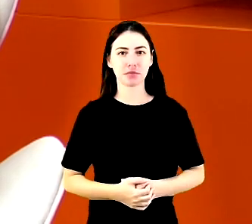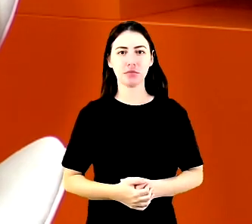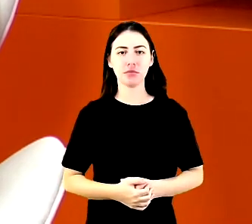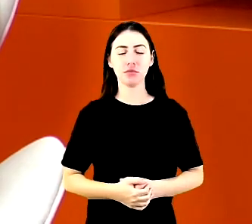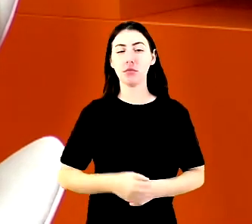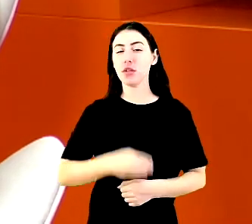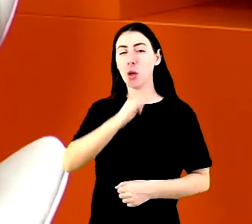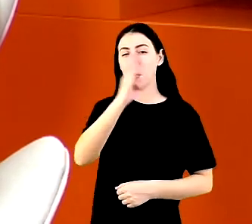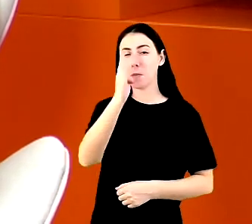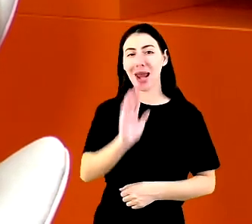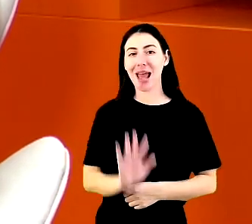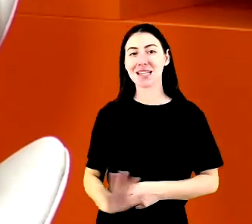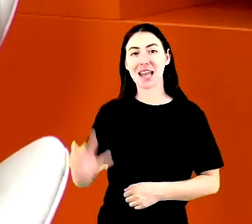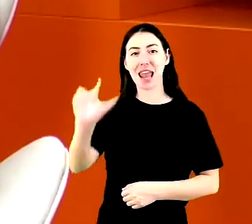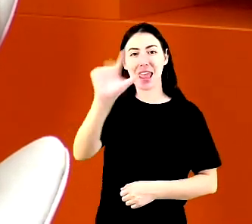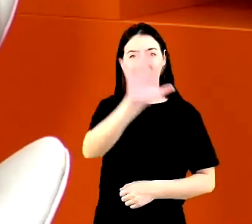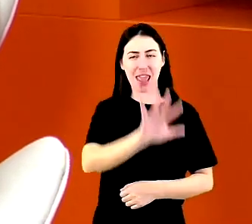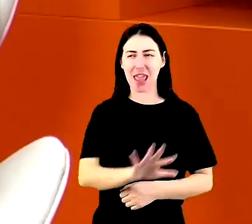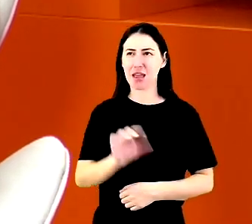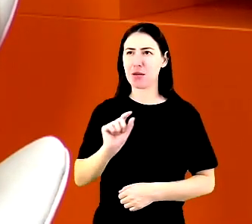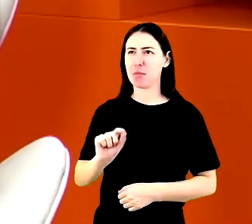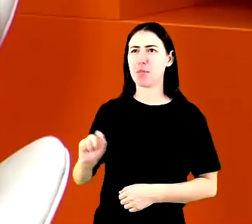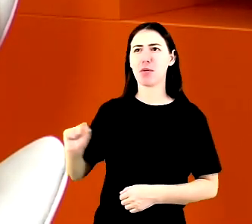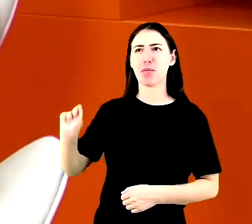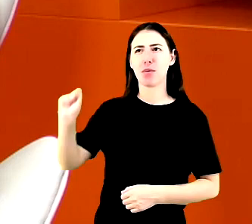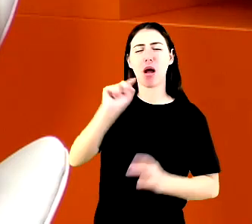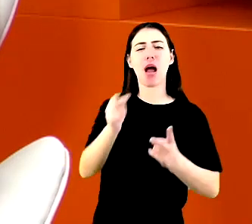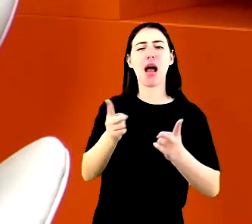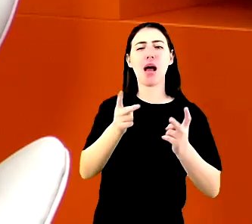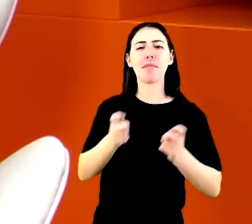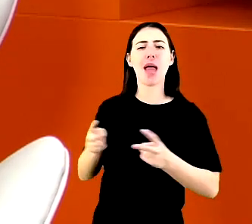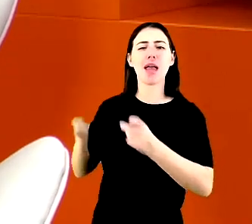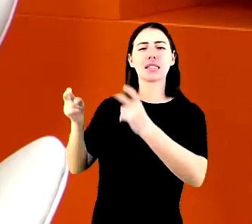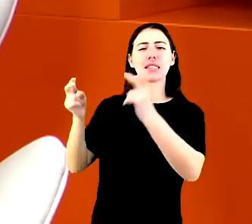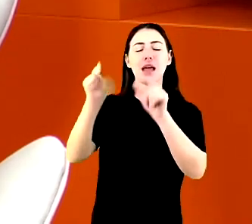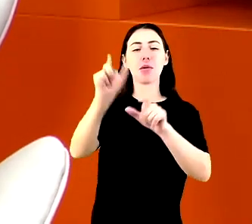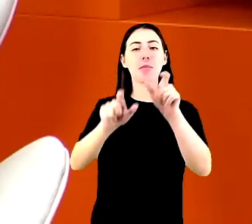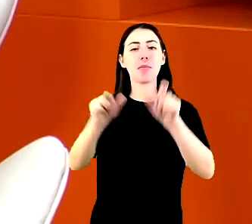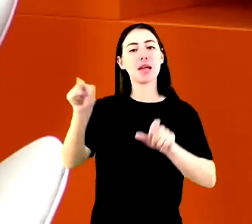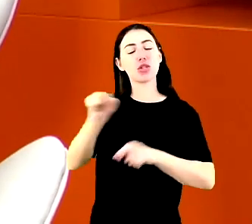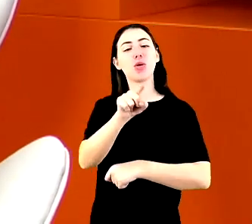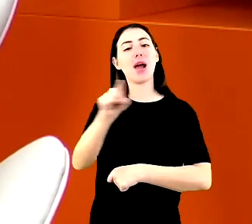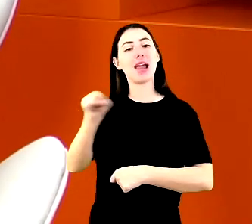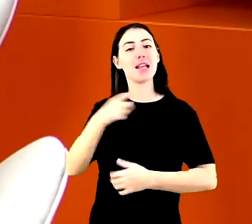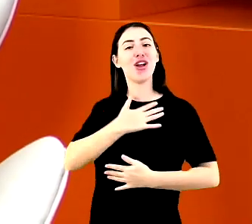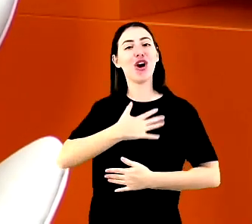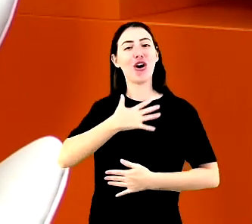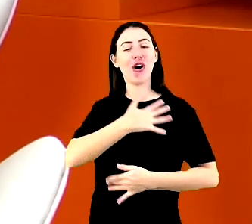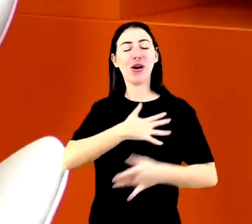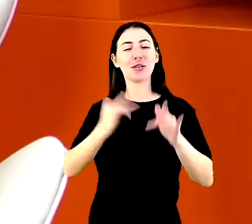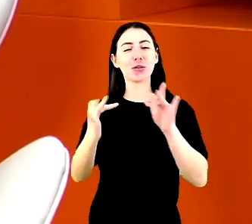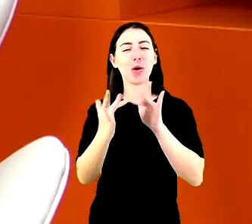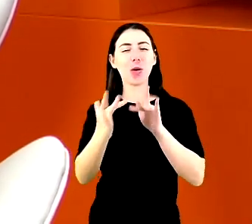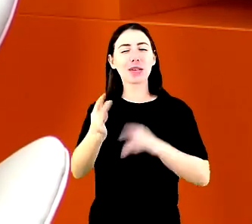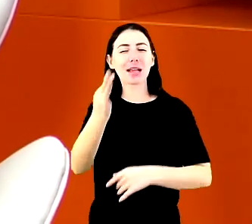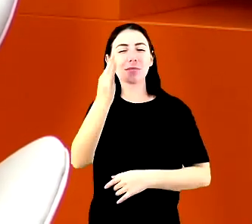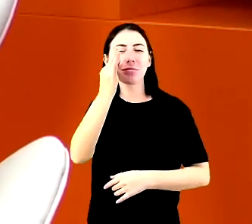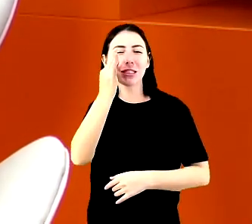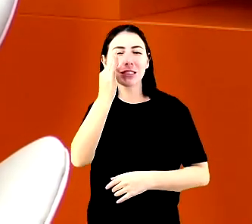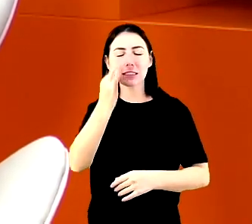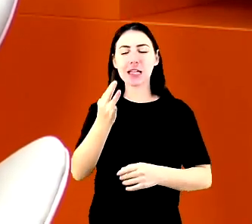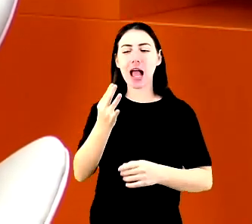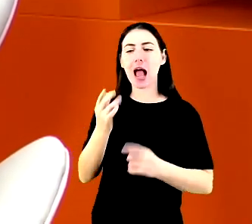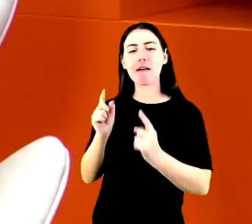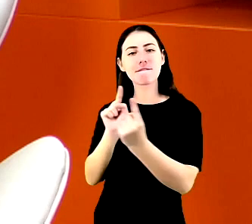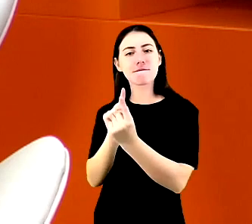pessoal. Né? O brasileiro ele é emotivo, ele gosta do contato pessoal, ele gosta do olho no olho. Né? Quando a gente